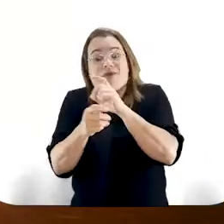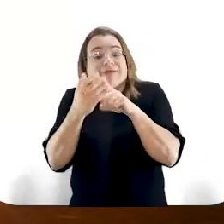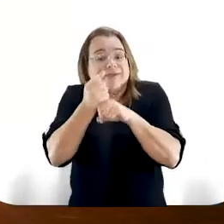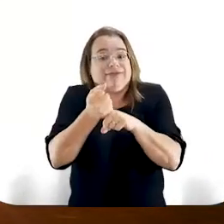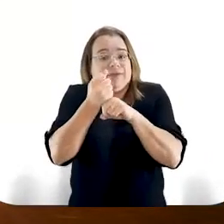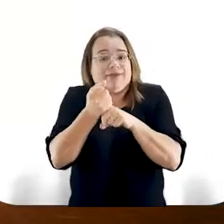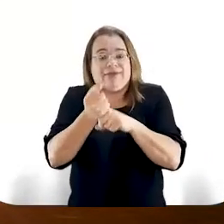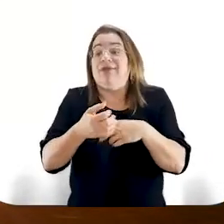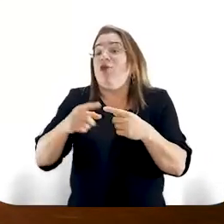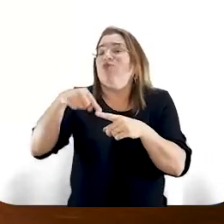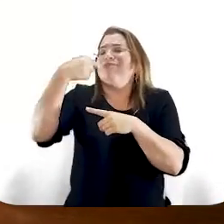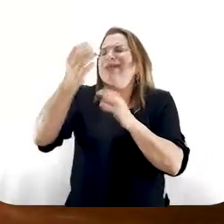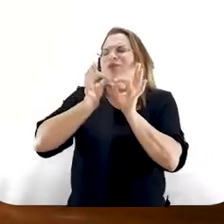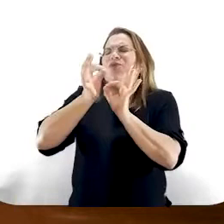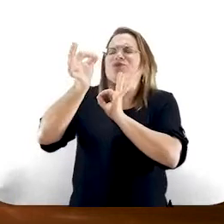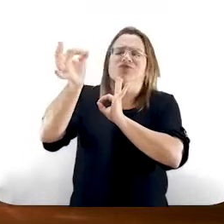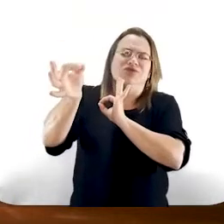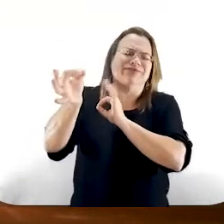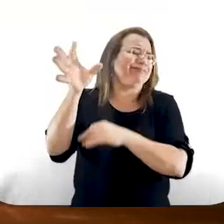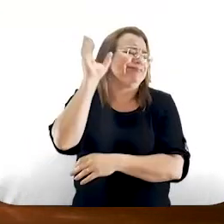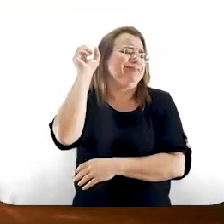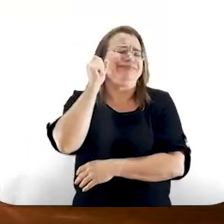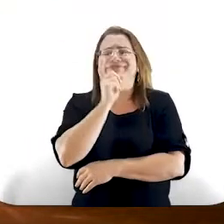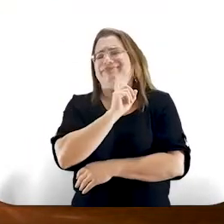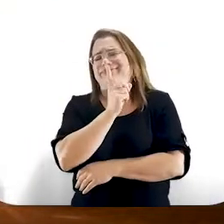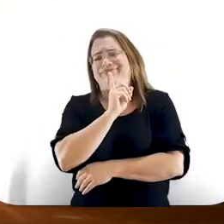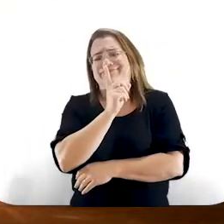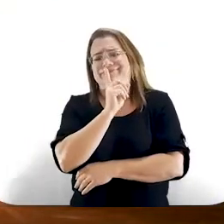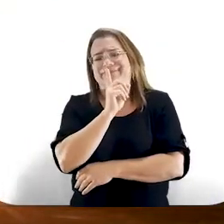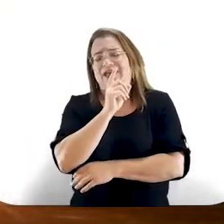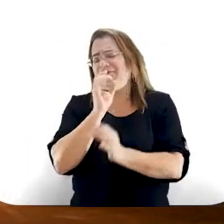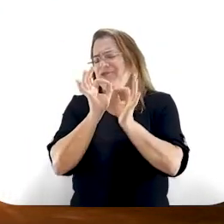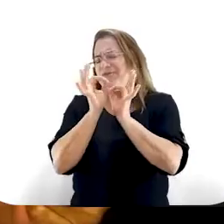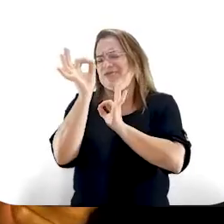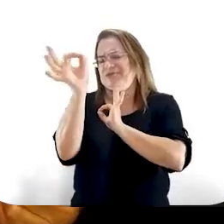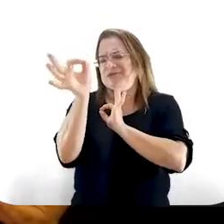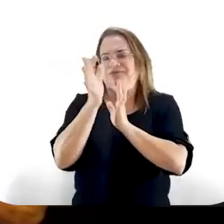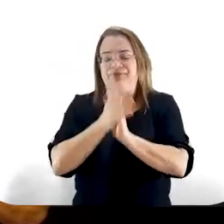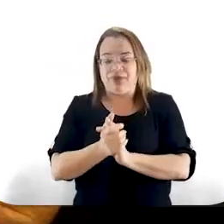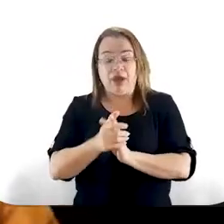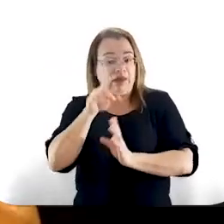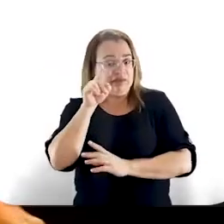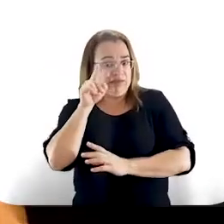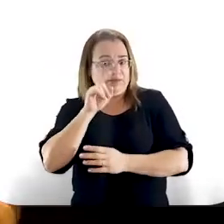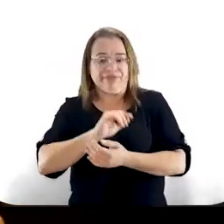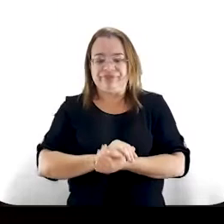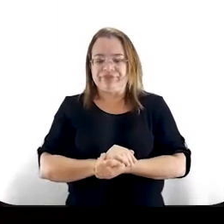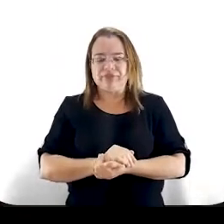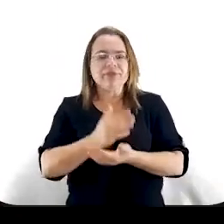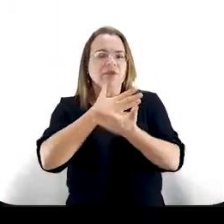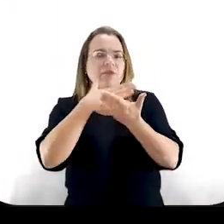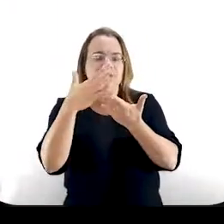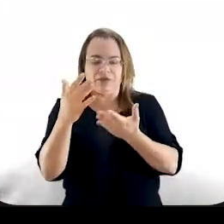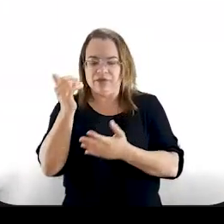lado, era longe. Ele não escutava muito bem, porque estava distante. Aí, de lá, ele